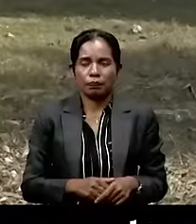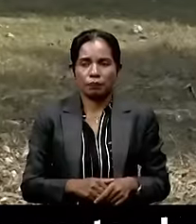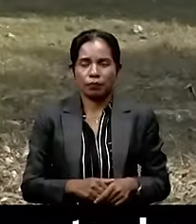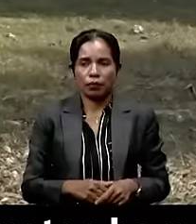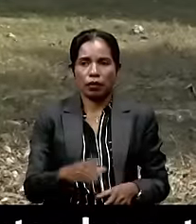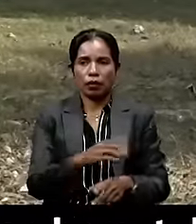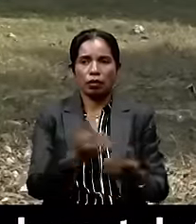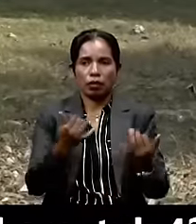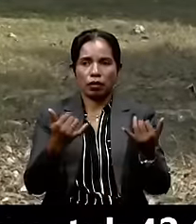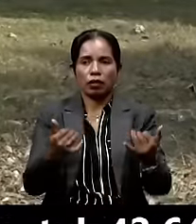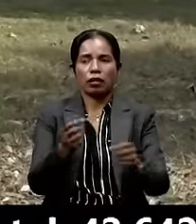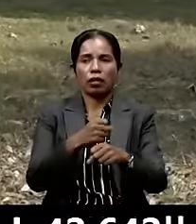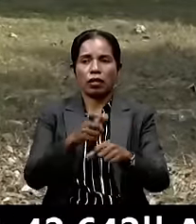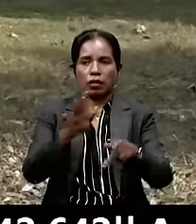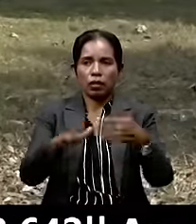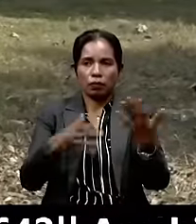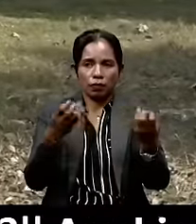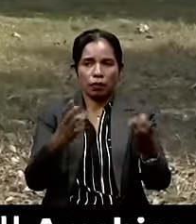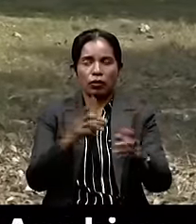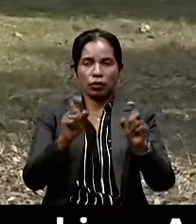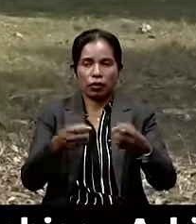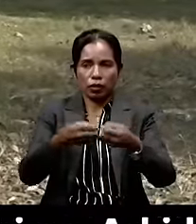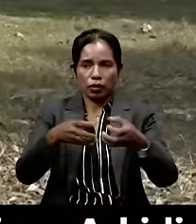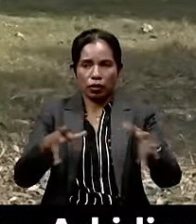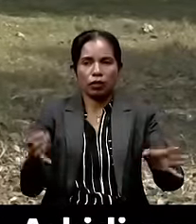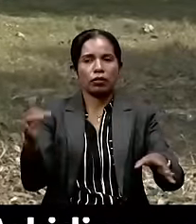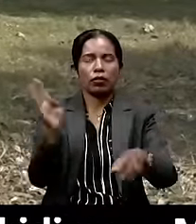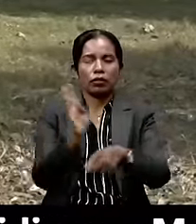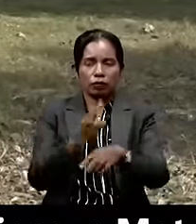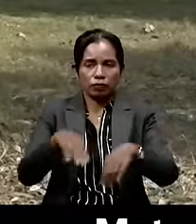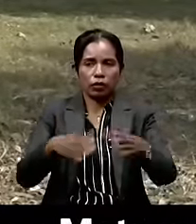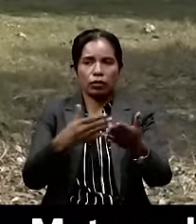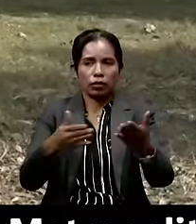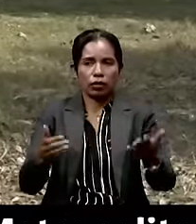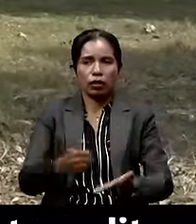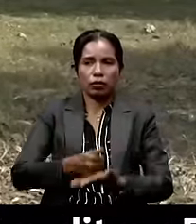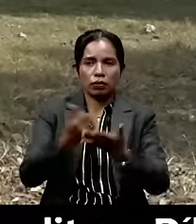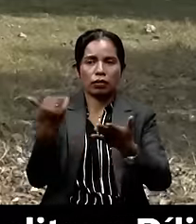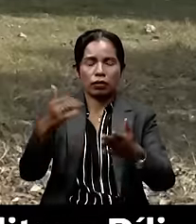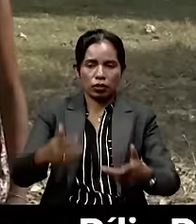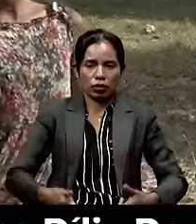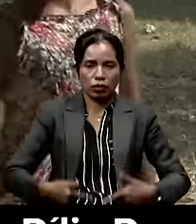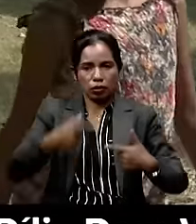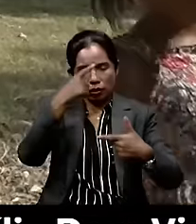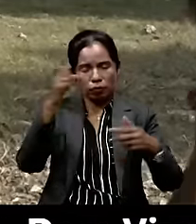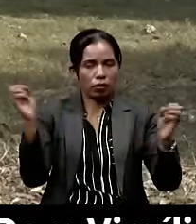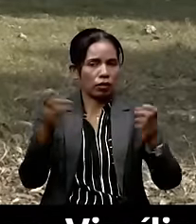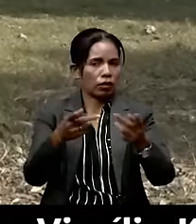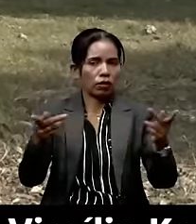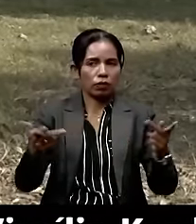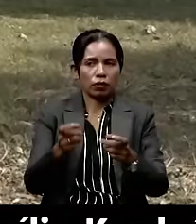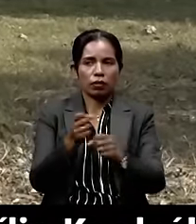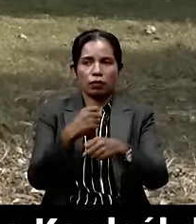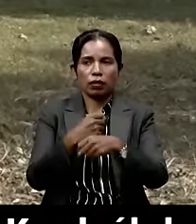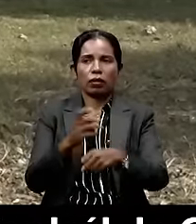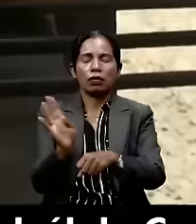Situação ida ne mos, halo cidadão balon tem que la com sira ne negócio nebe sustenta sira ne mores, tamba la ia ona fatin ato halo negócio.